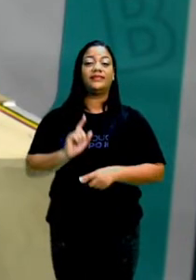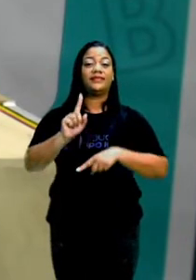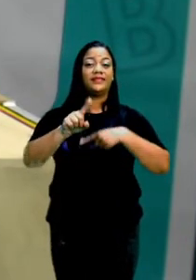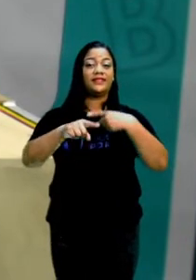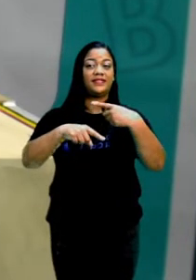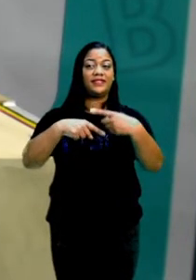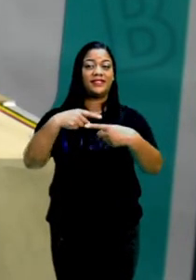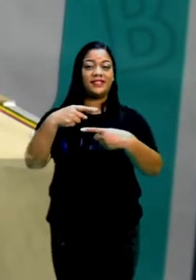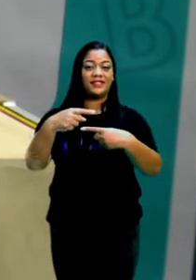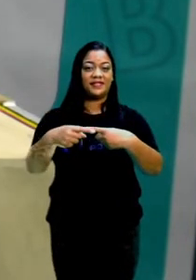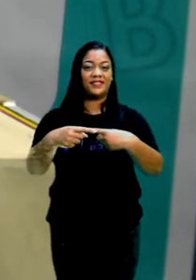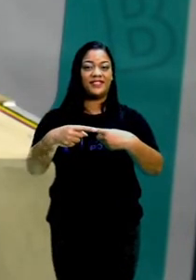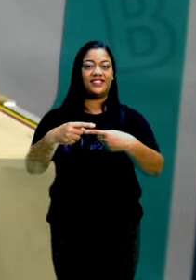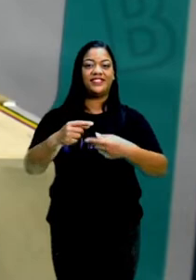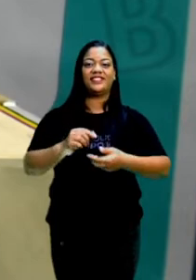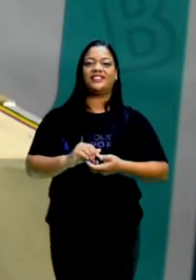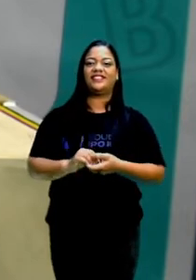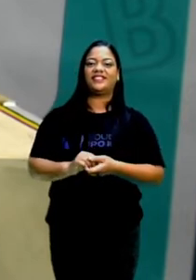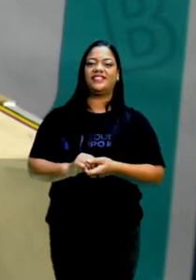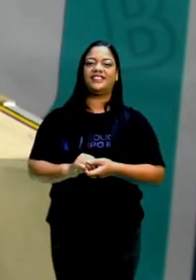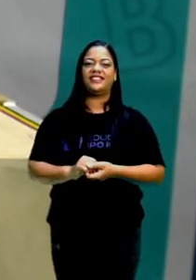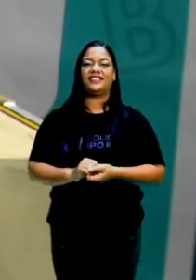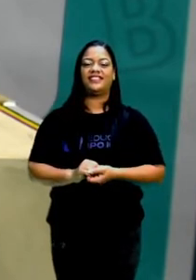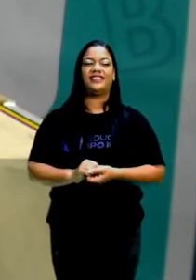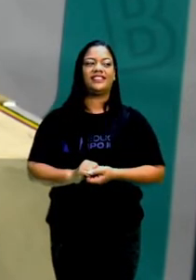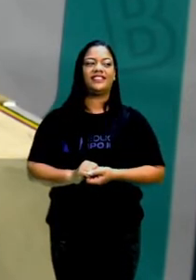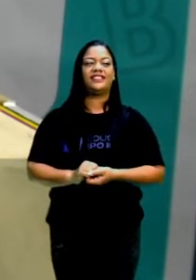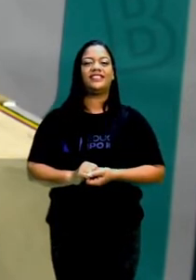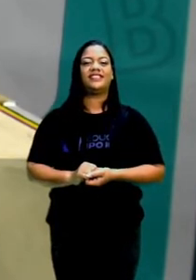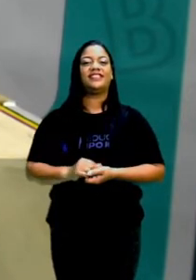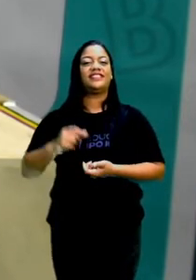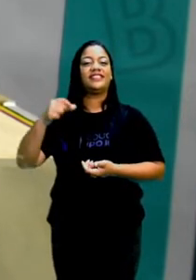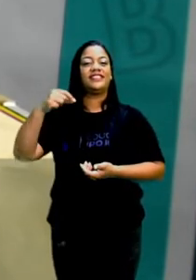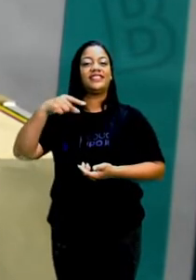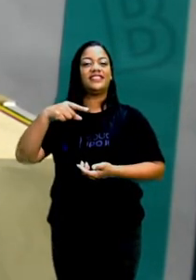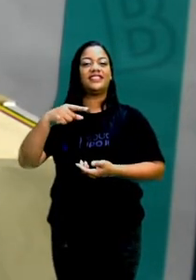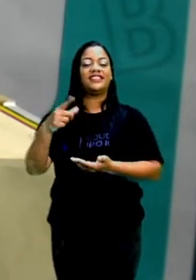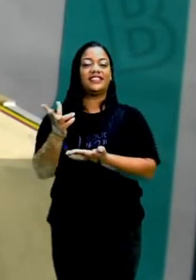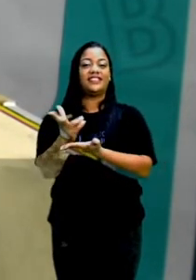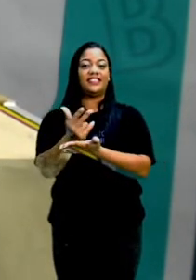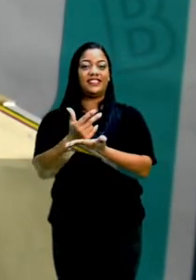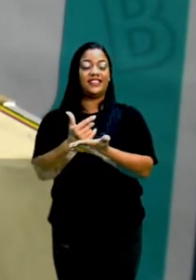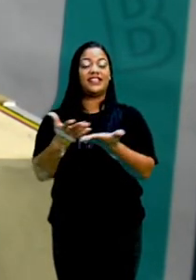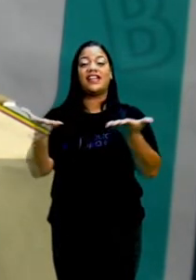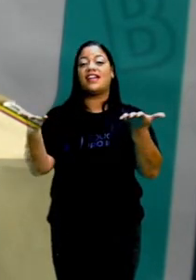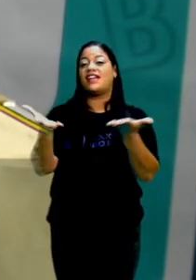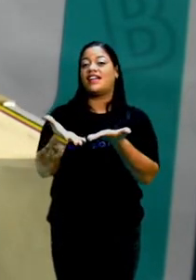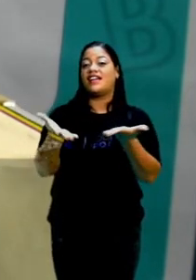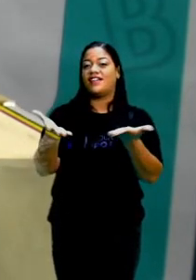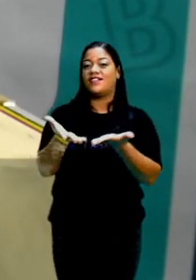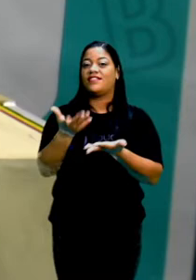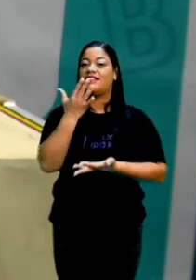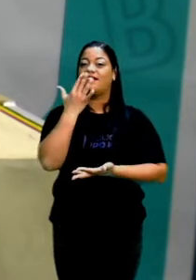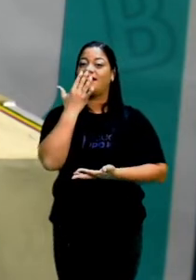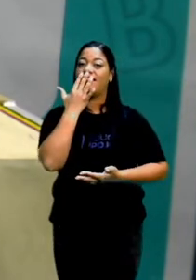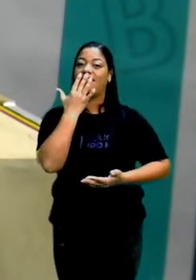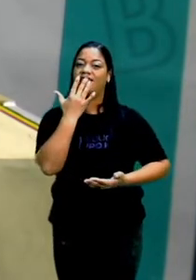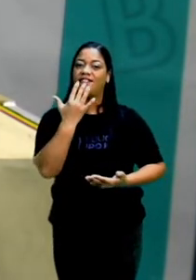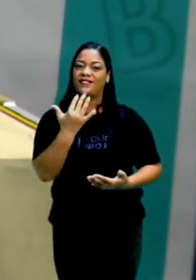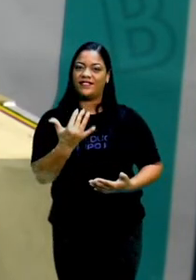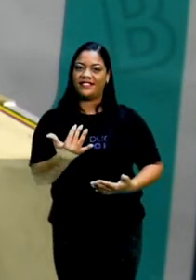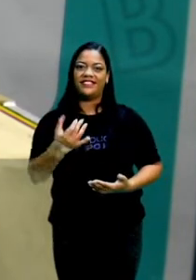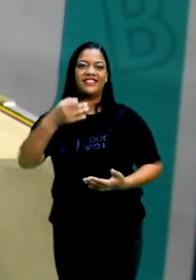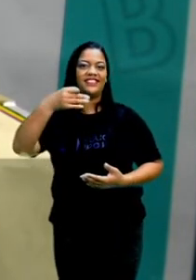Depois que a gente recortar, ó, vai ficar assim a nossa gotinha. Agora a gente vai colorir, certo?